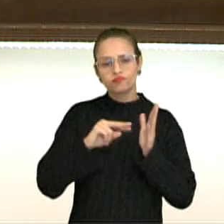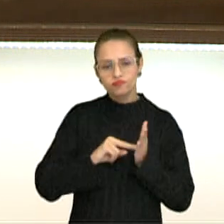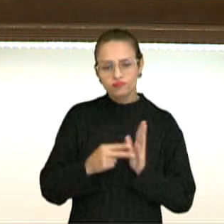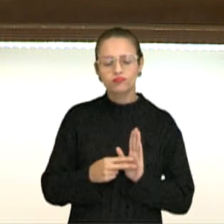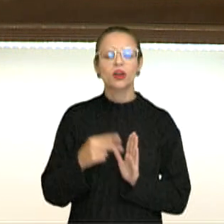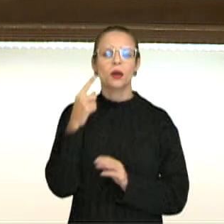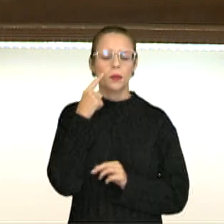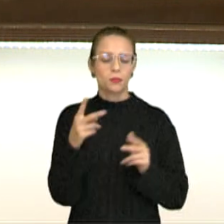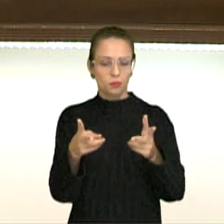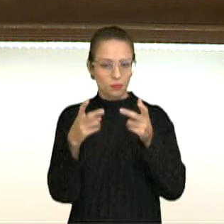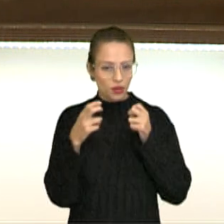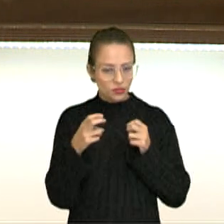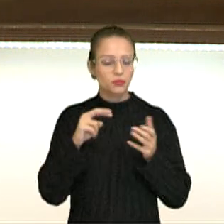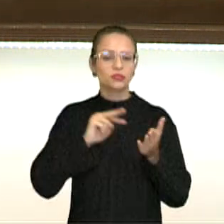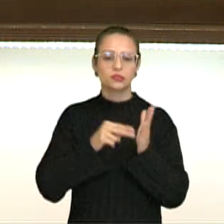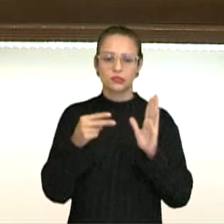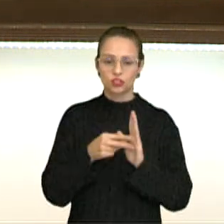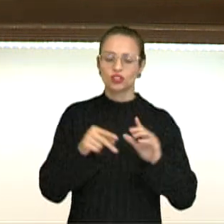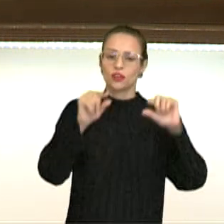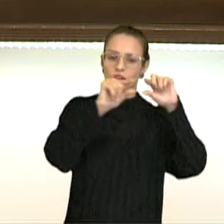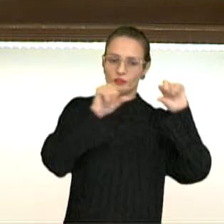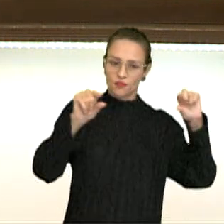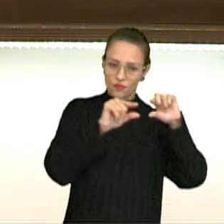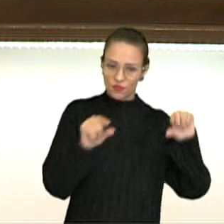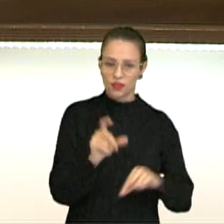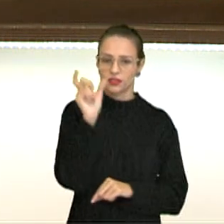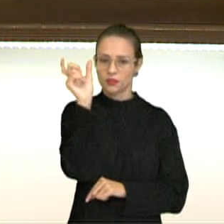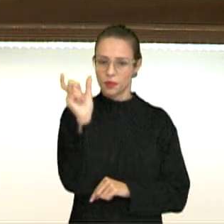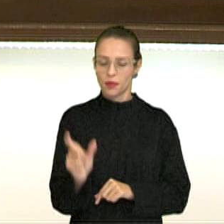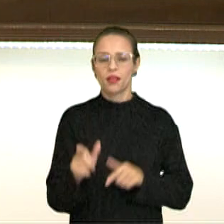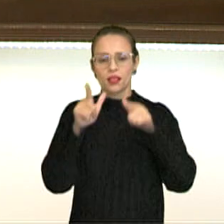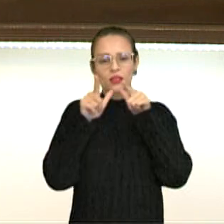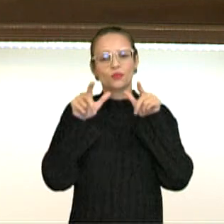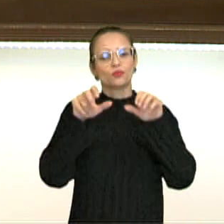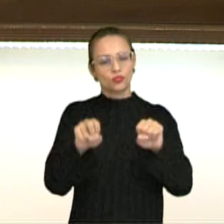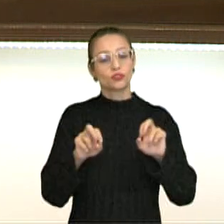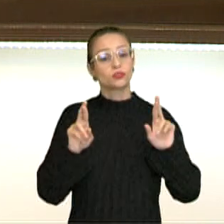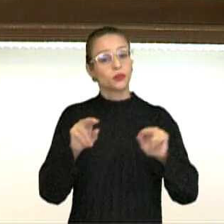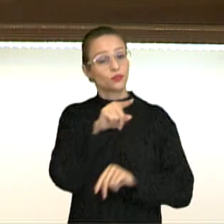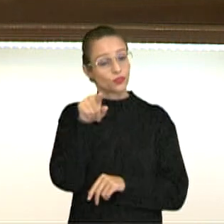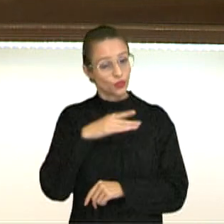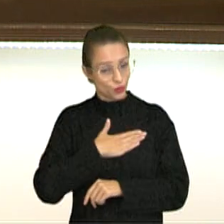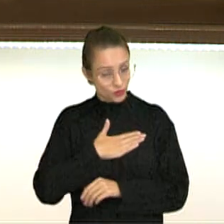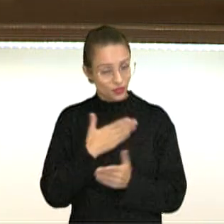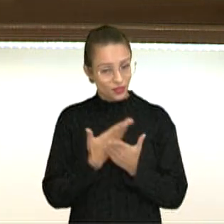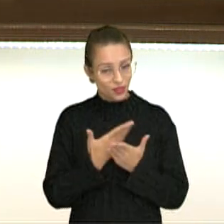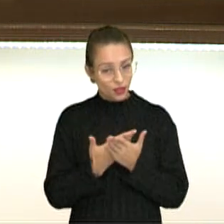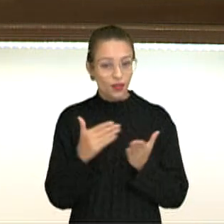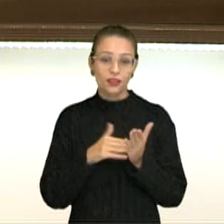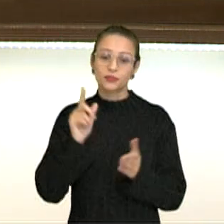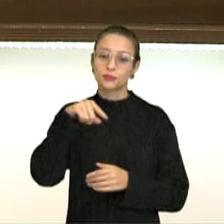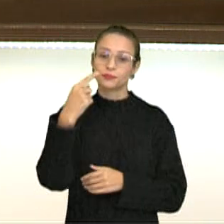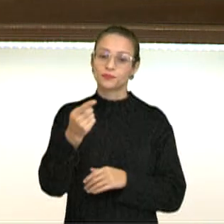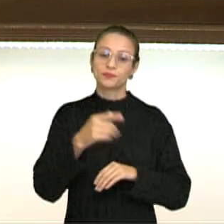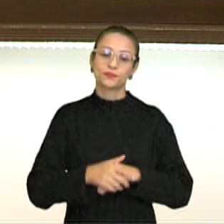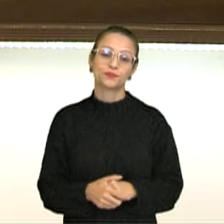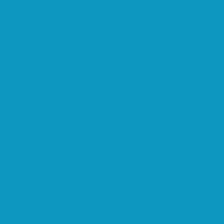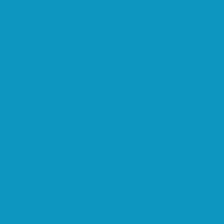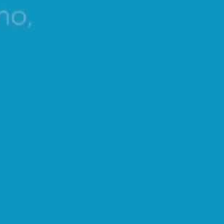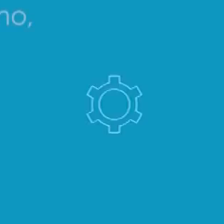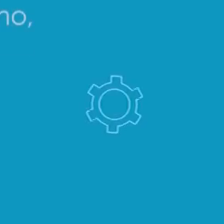os efeitos de sentido decorrente do uso de alguns elementos linguísticos. Eu espero que você tenha gostado da aula e até breve!